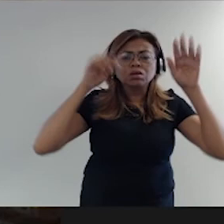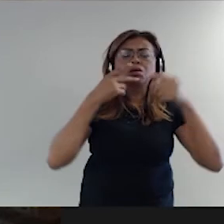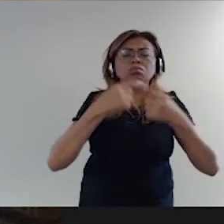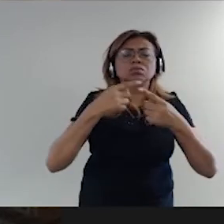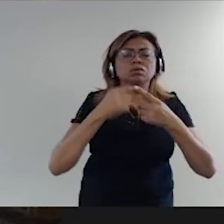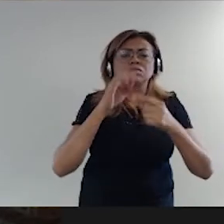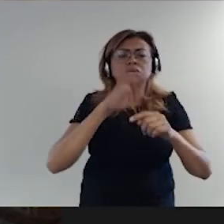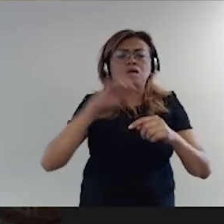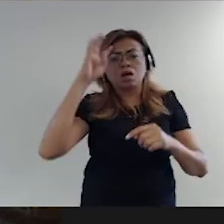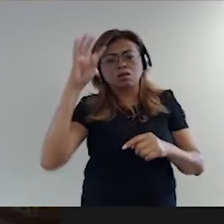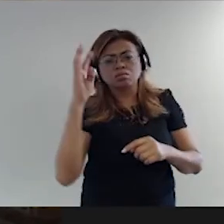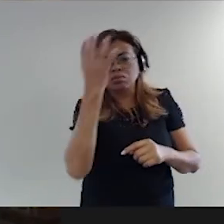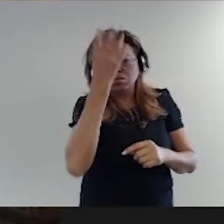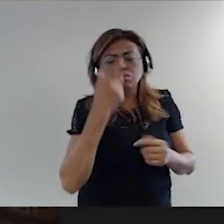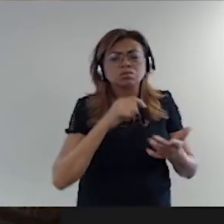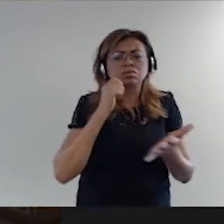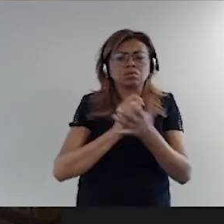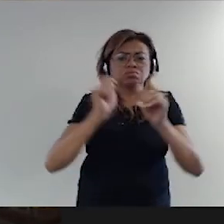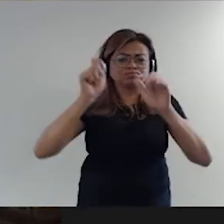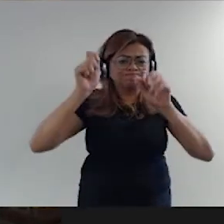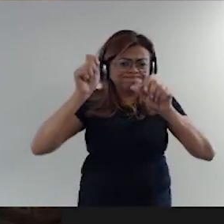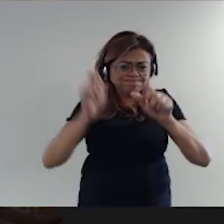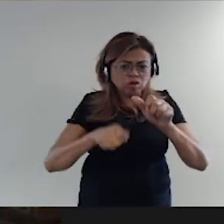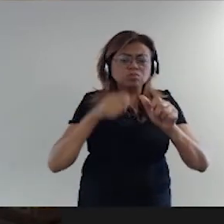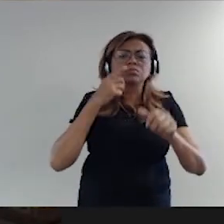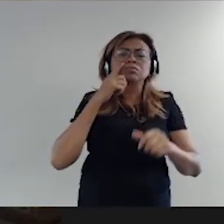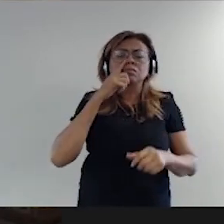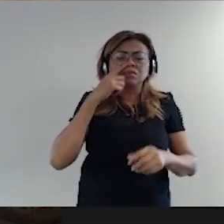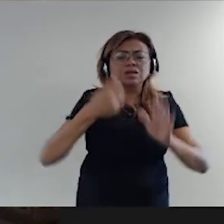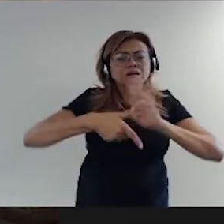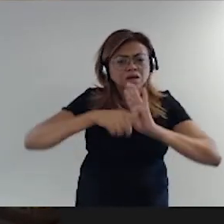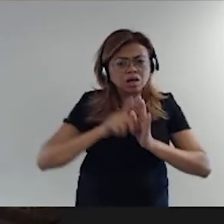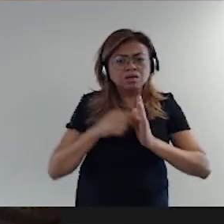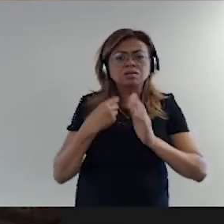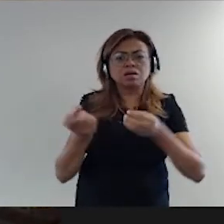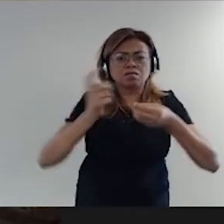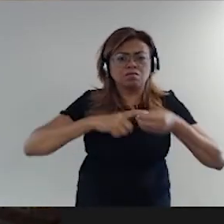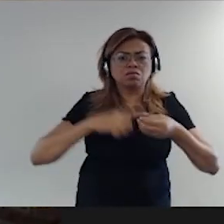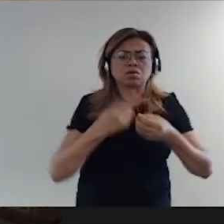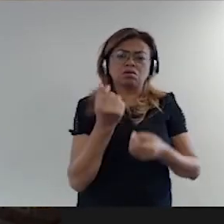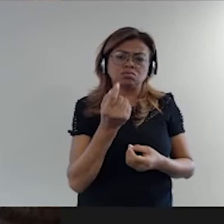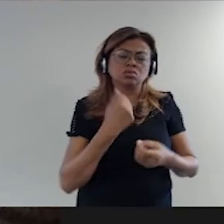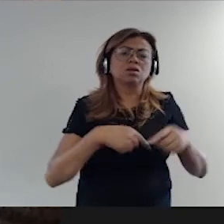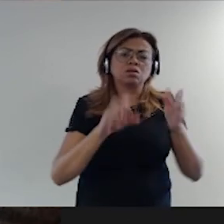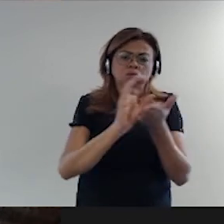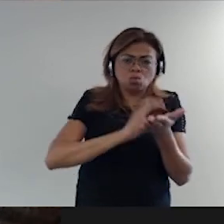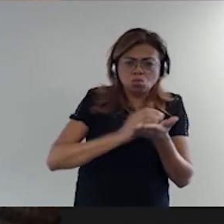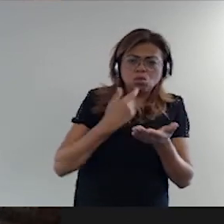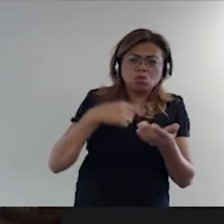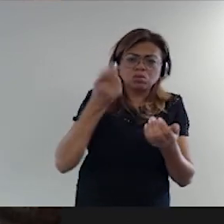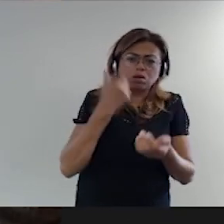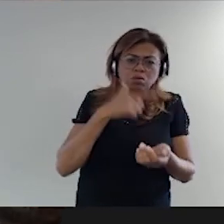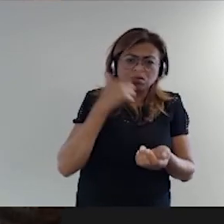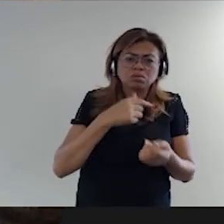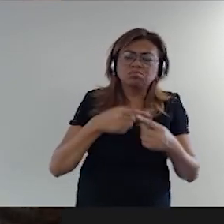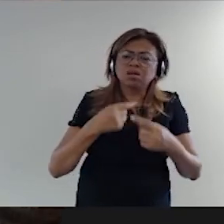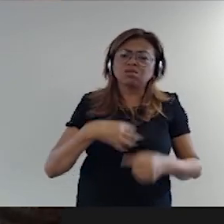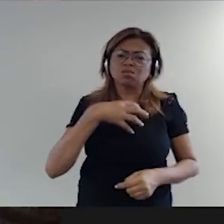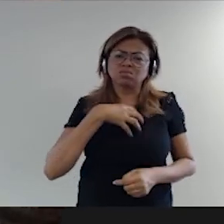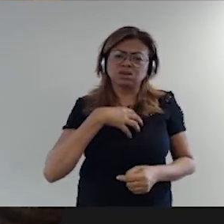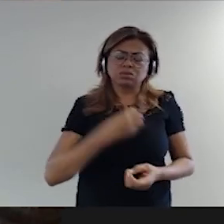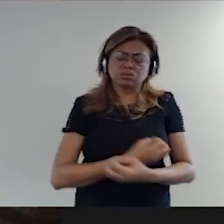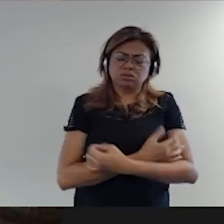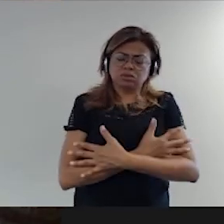praticamente incontroversas, e ele vai à falência antes de conseguir reaver o recurso, também é algo que gera um sentimento